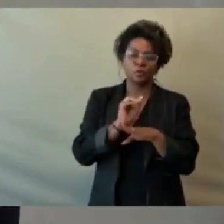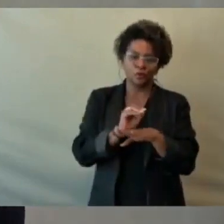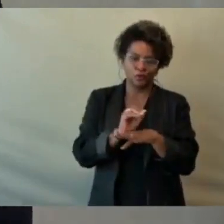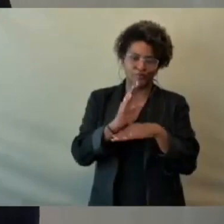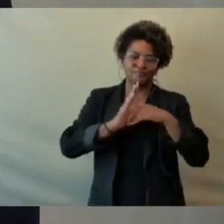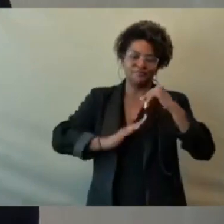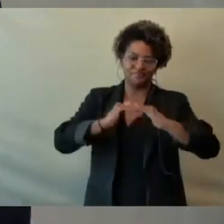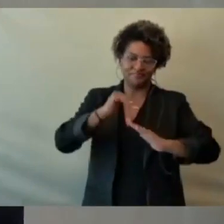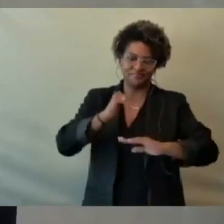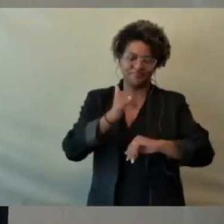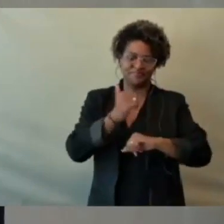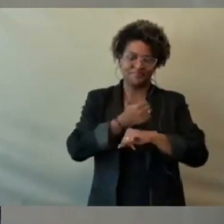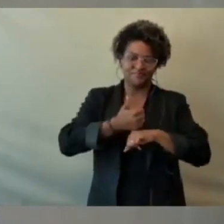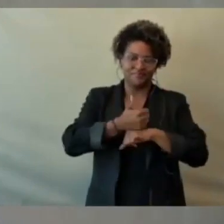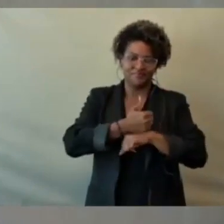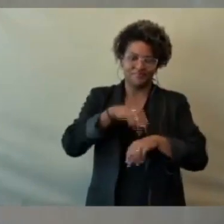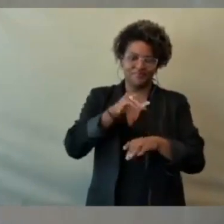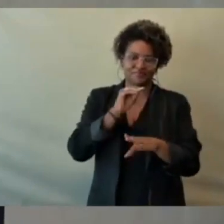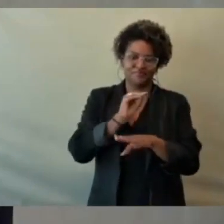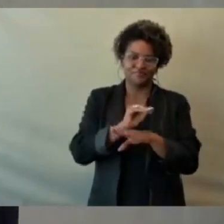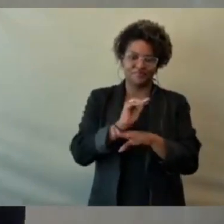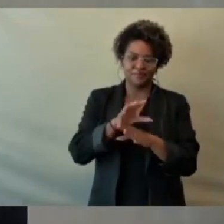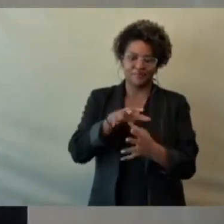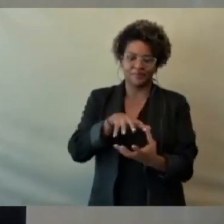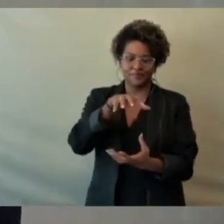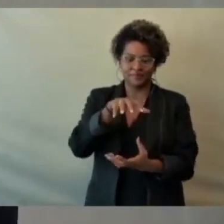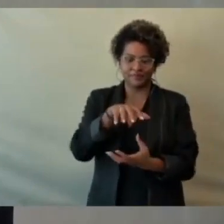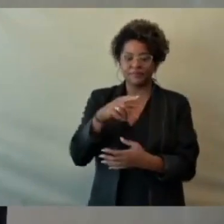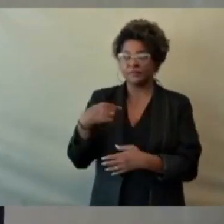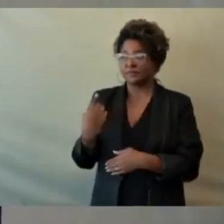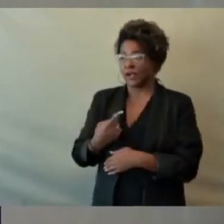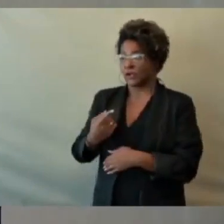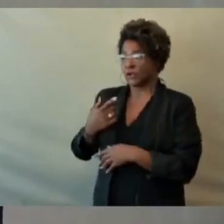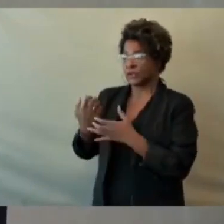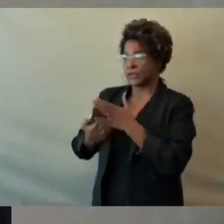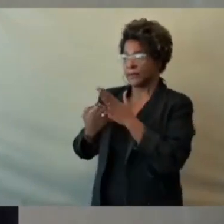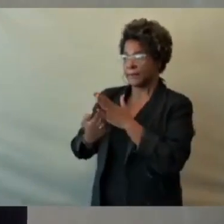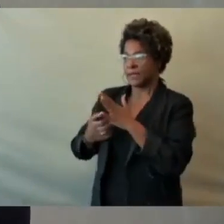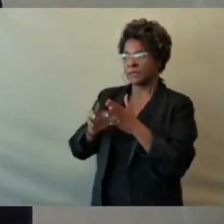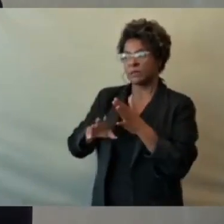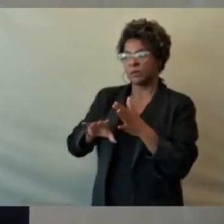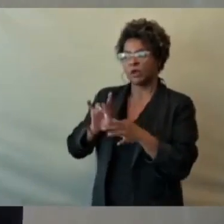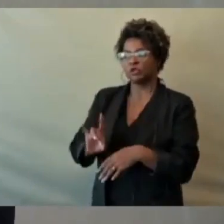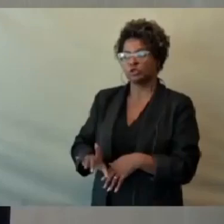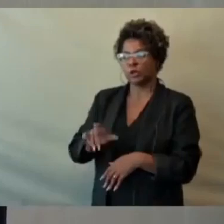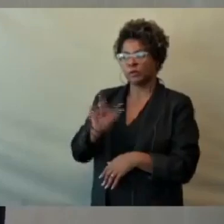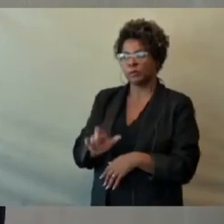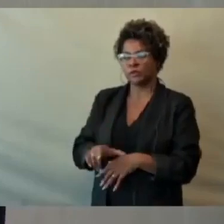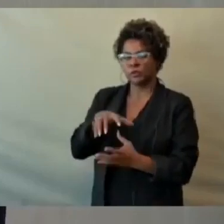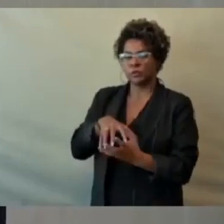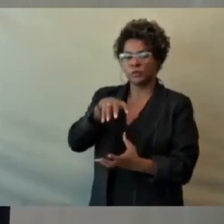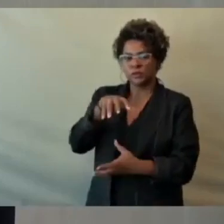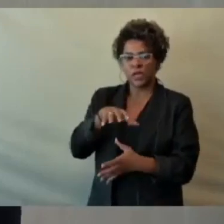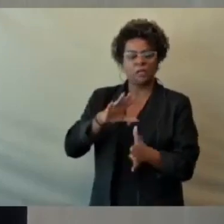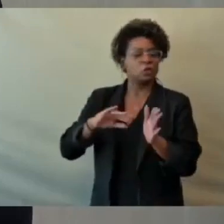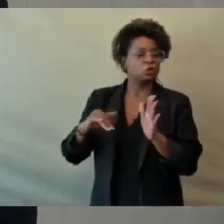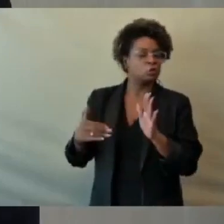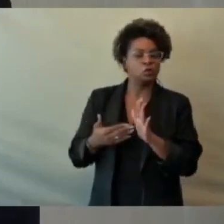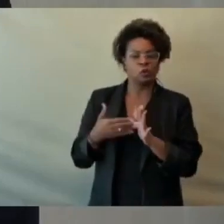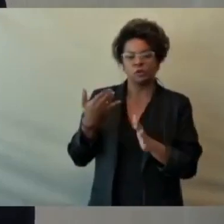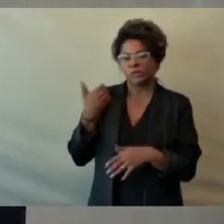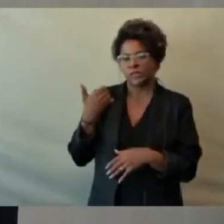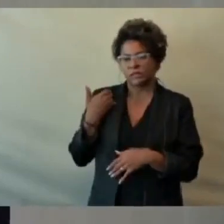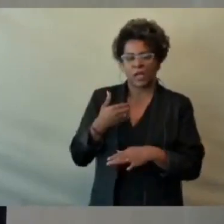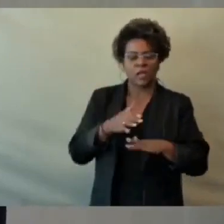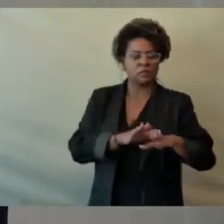colocando a gente não trabalha só com idosos a gente trabalha com todas as idades tanto com criança quanto com idoso e também a gente